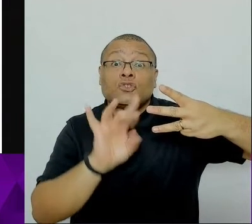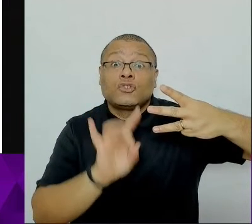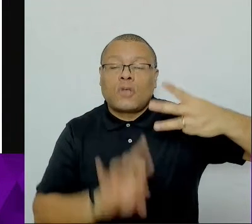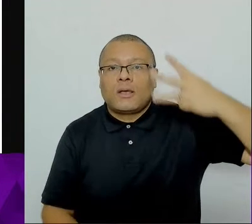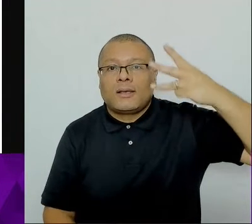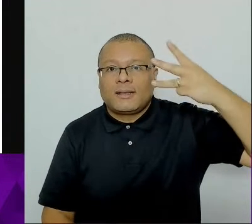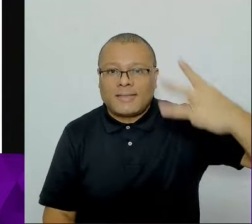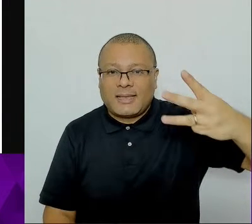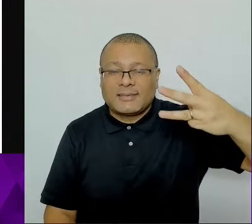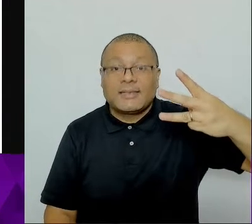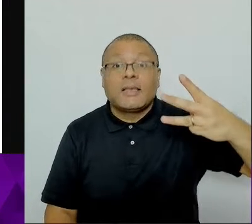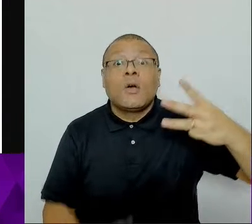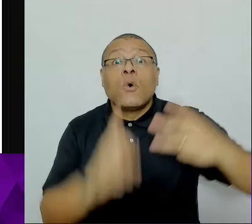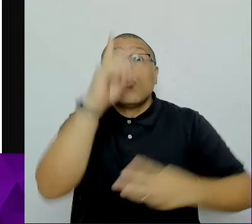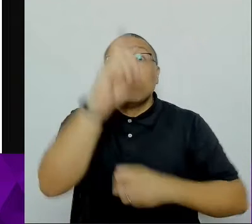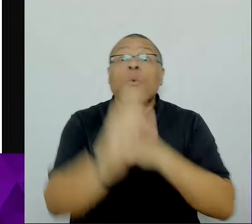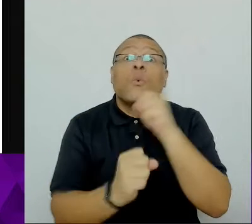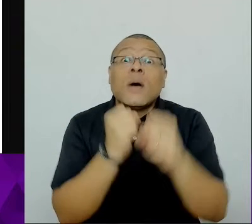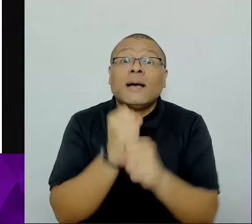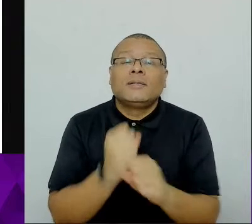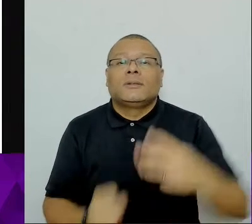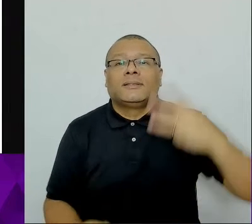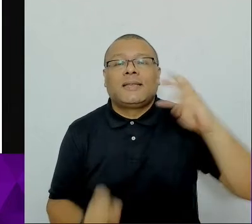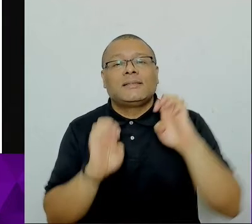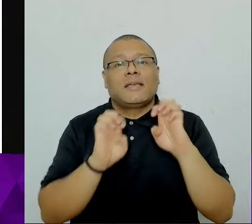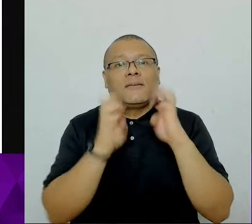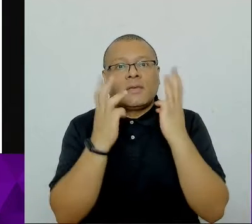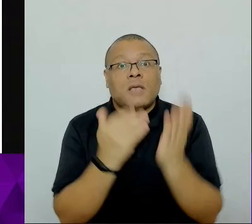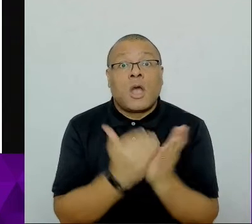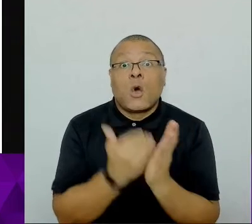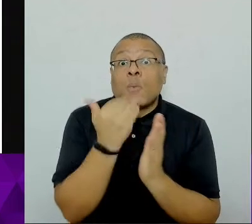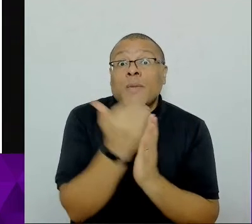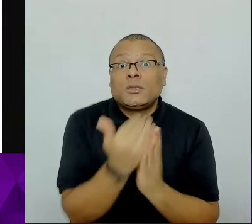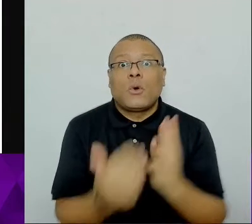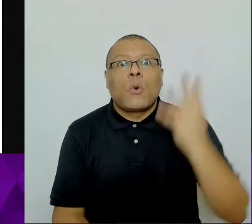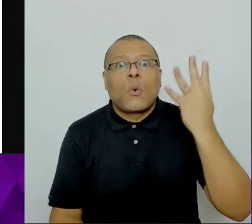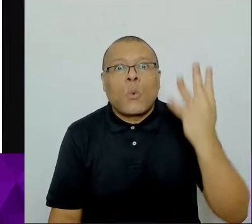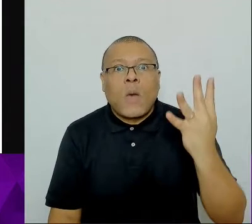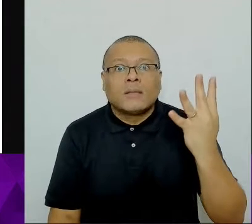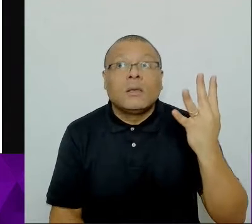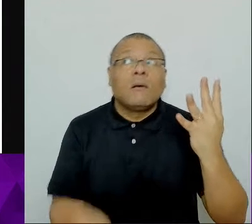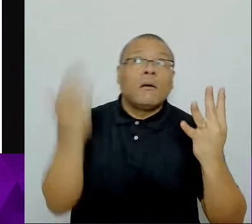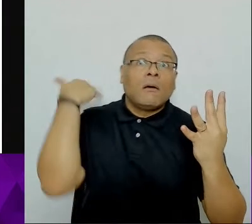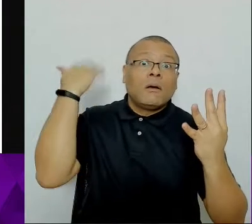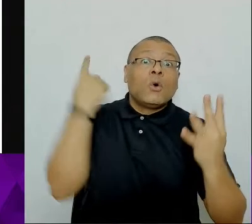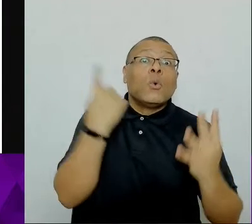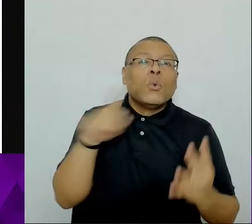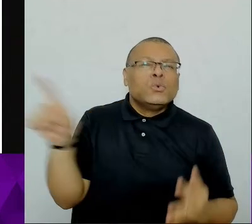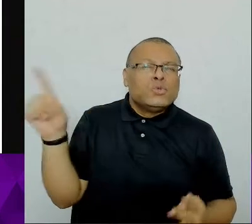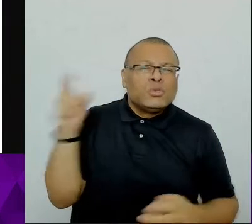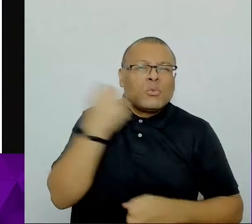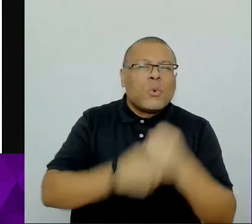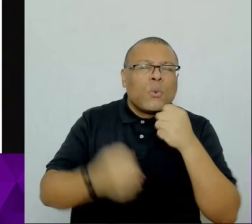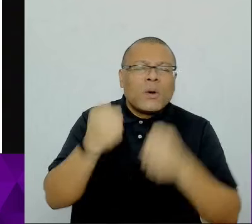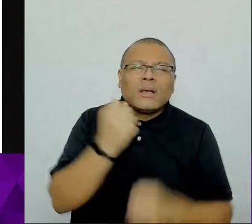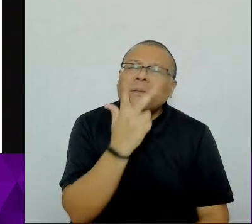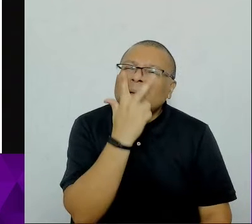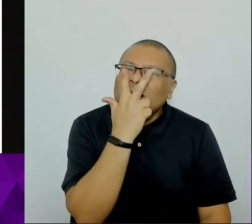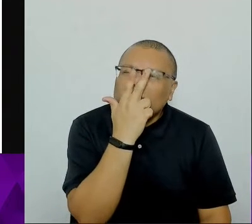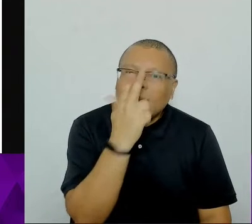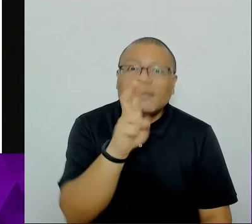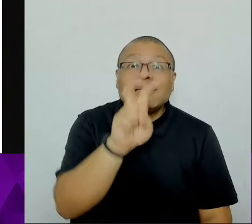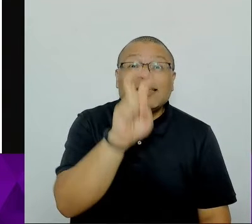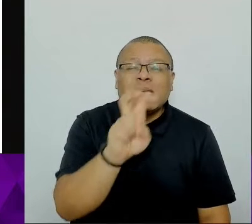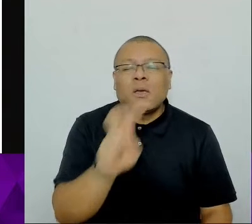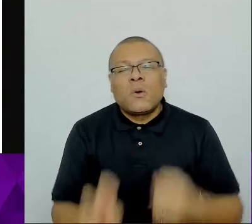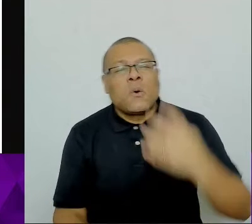três edições ao longo do ano, e aí uma hora foi para 4, e aí no último ano presencial, se eu não me engano, chegou a 5, enfim, 4 ou